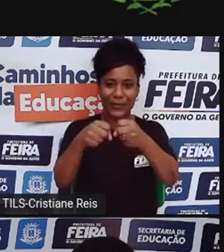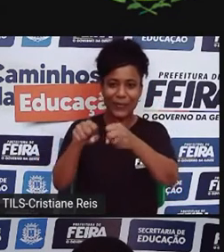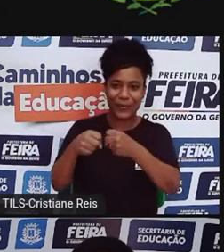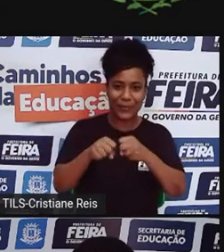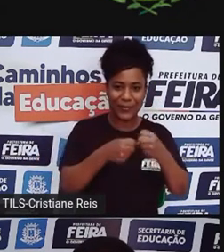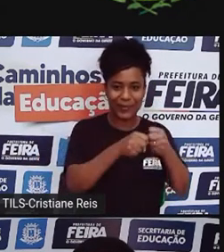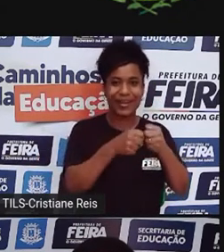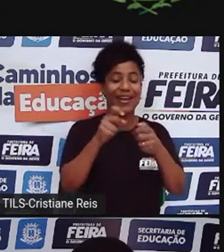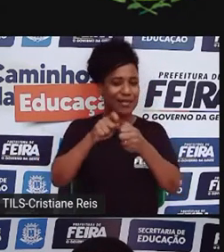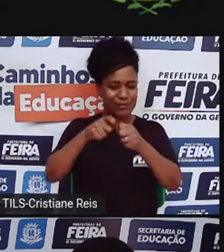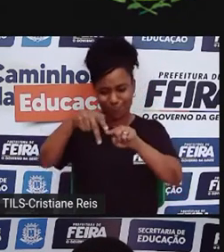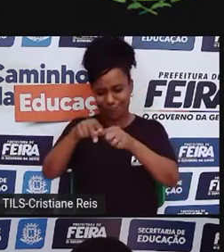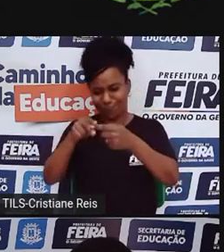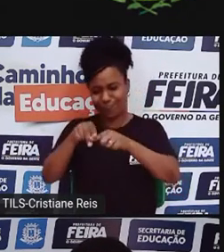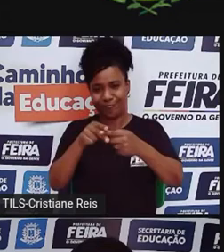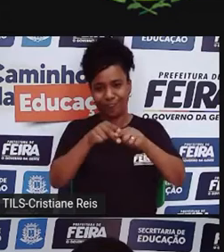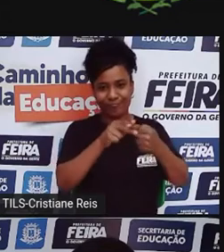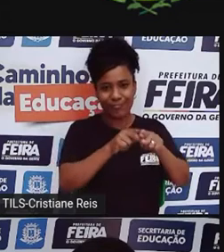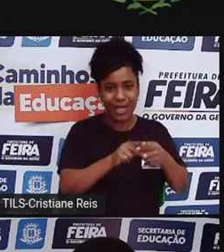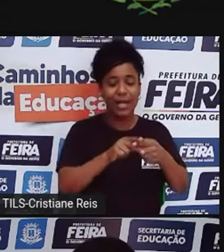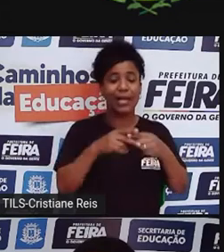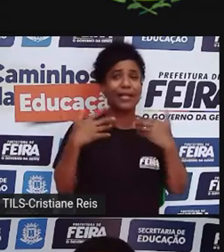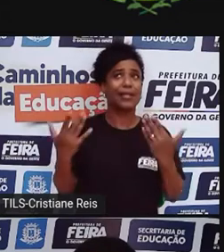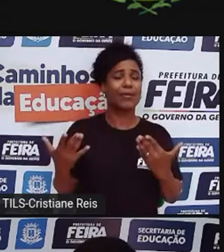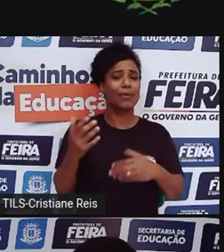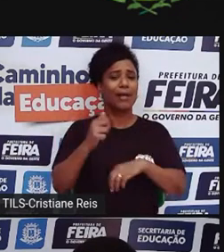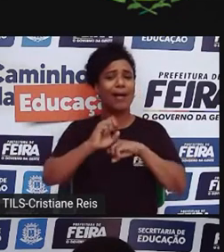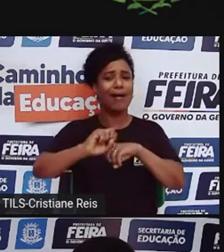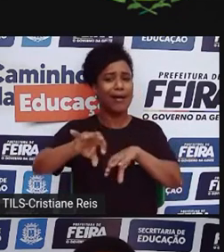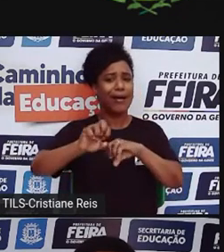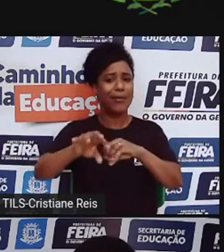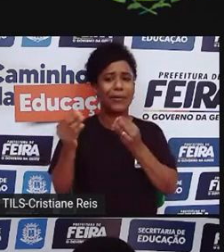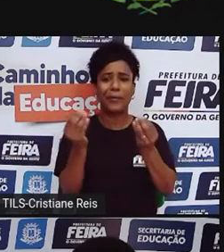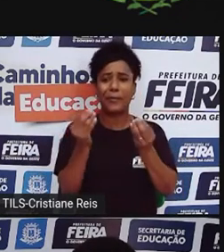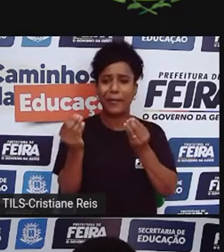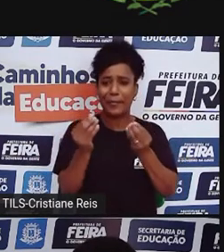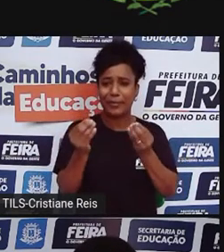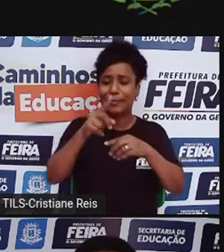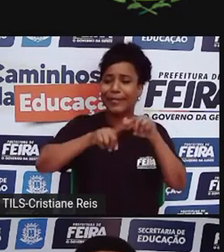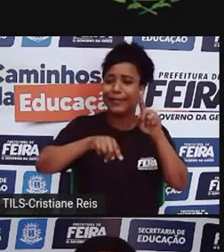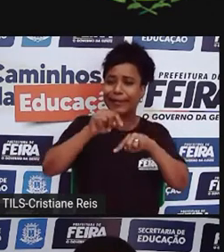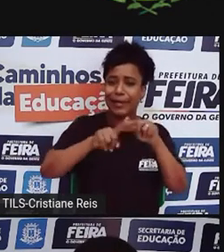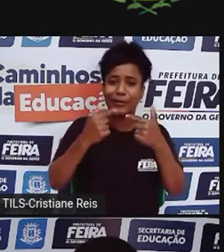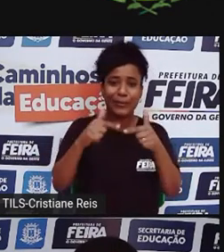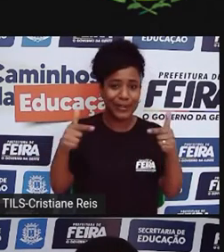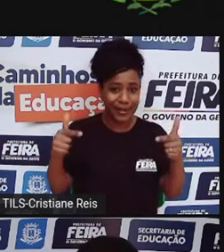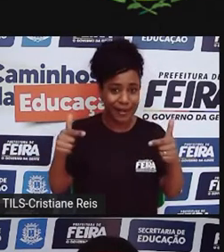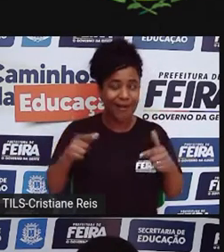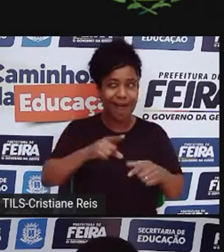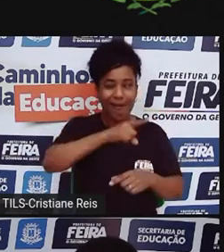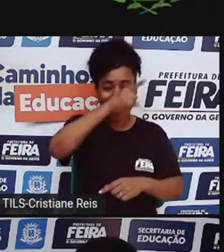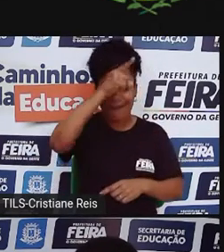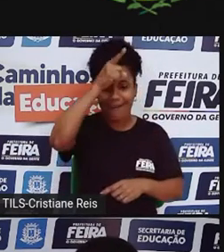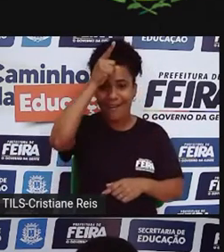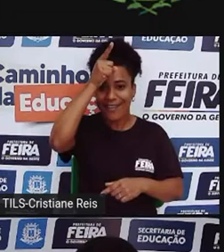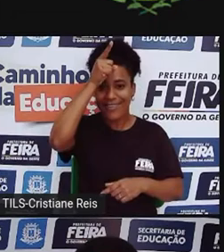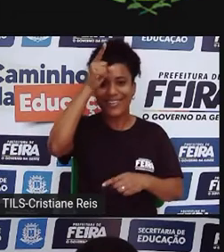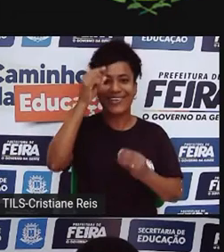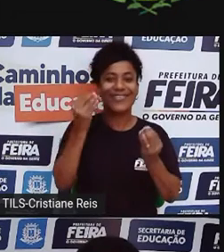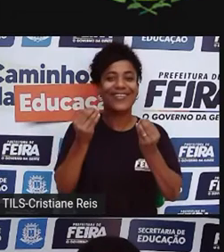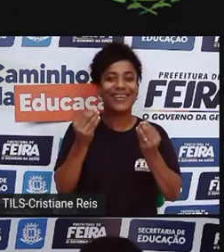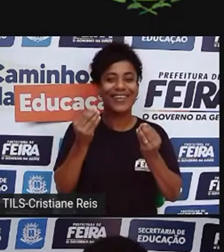a necessidade de ter materiais para dar aula, então a gente começou a fazer instrumentos com material reciclável. E aí eu fui me